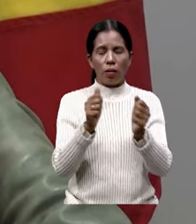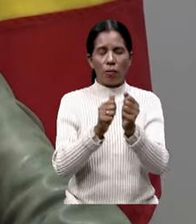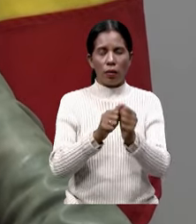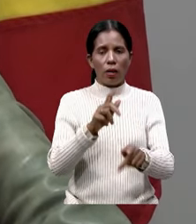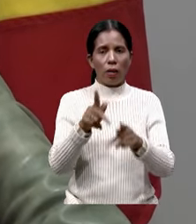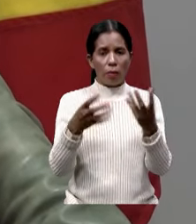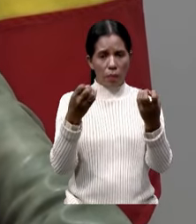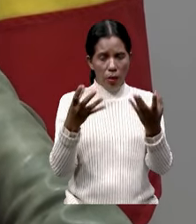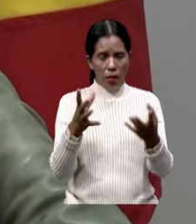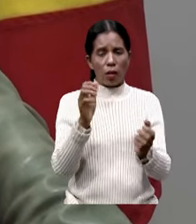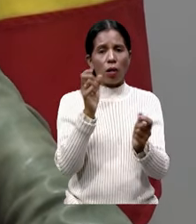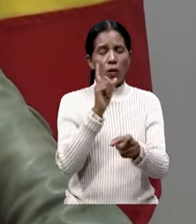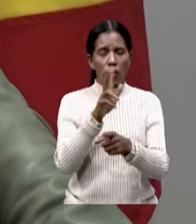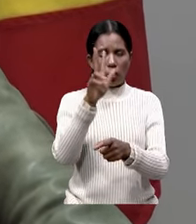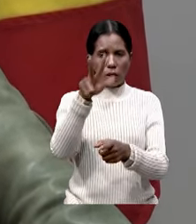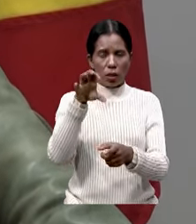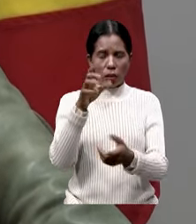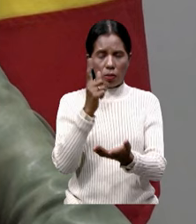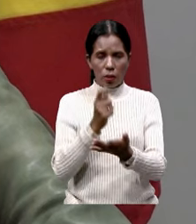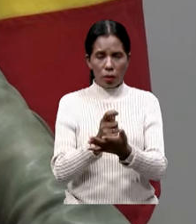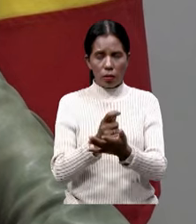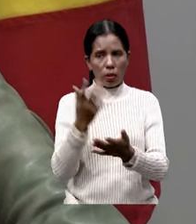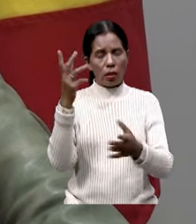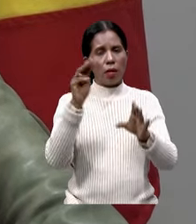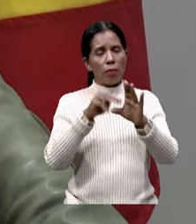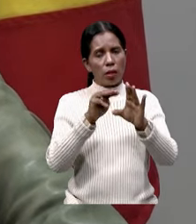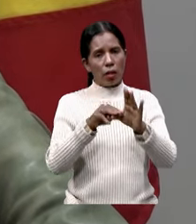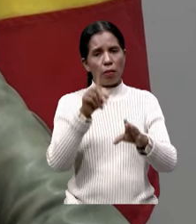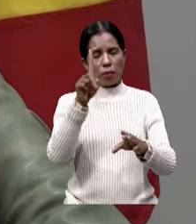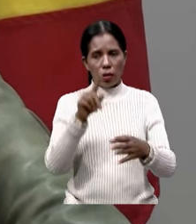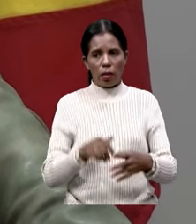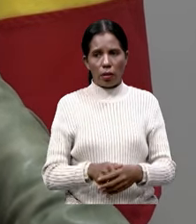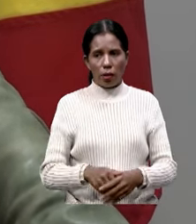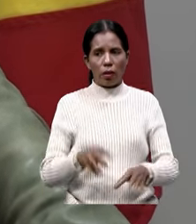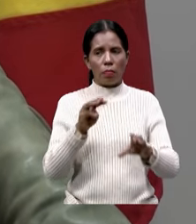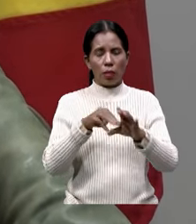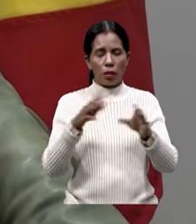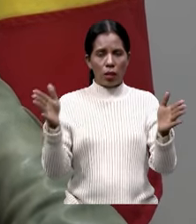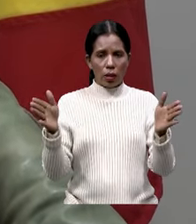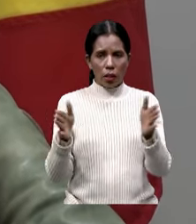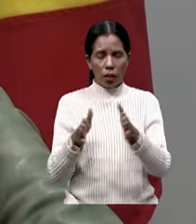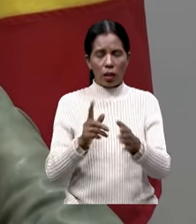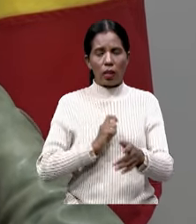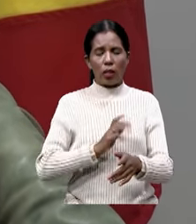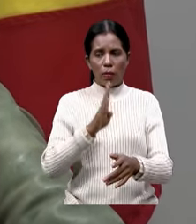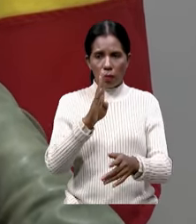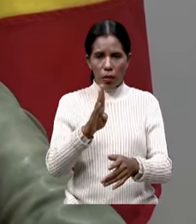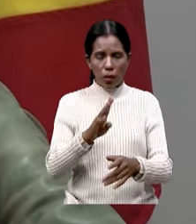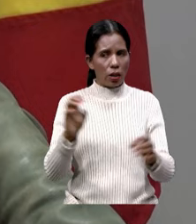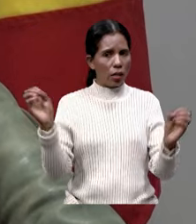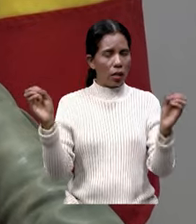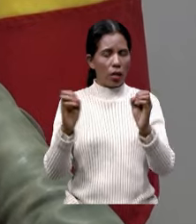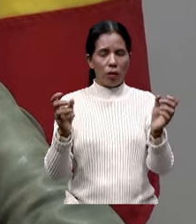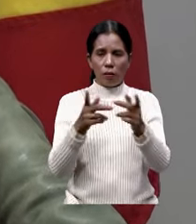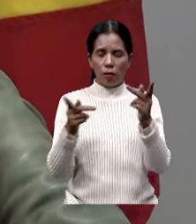habitantes, quase que leia mercado ida. Mercado que ia né, nessa taivese nia, la ia lia